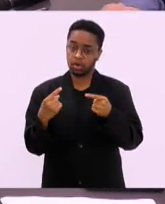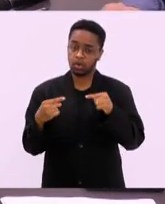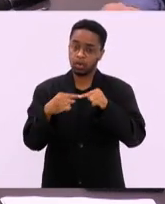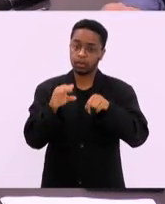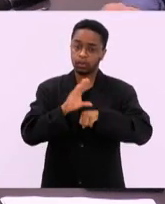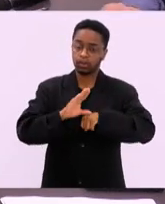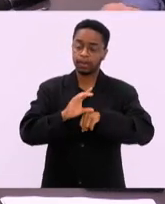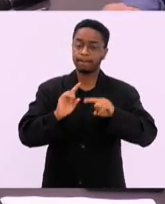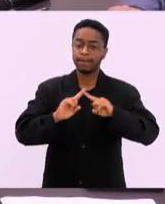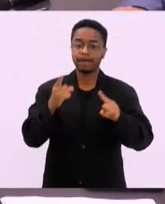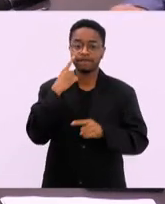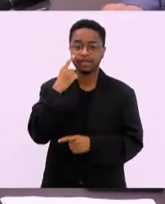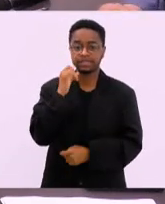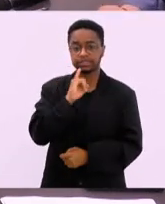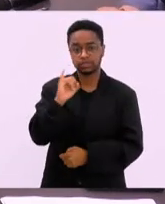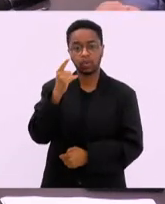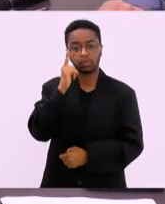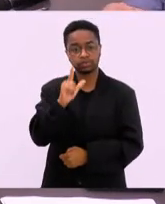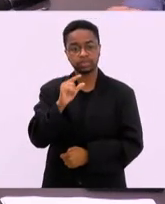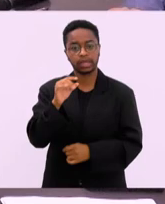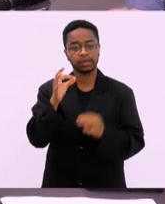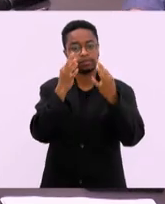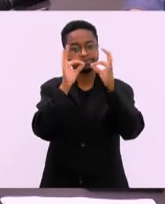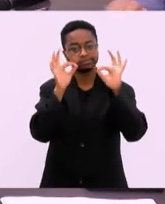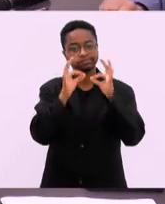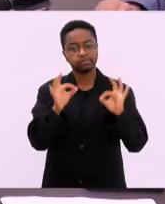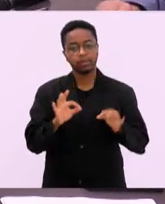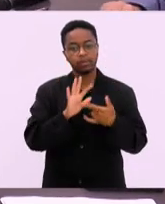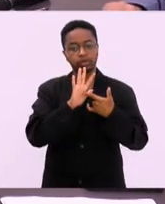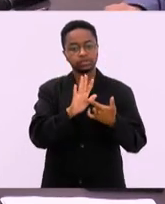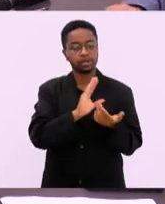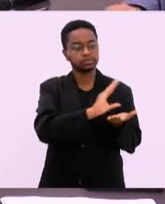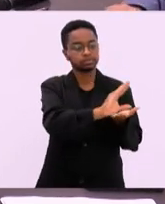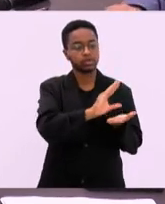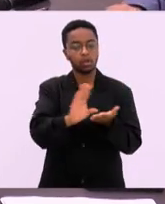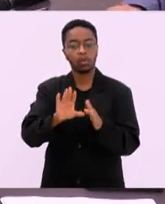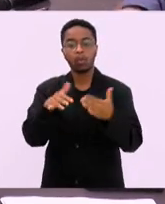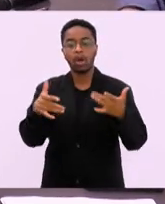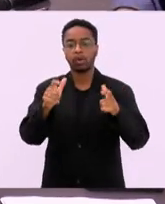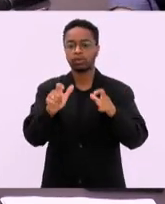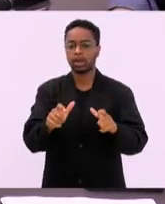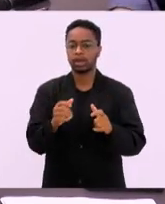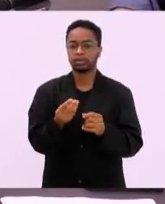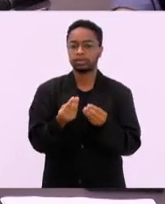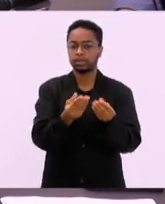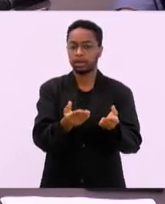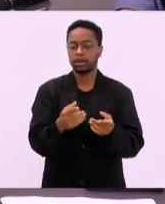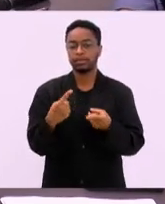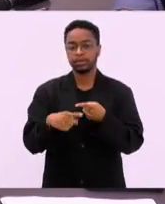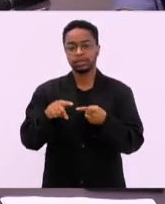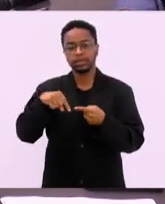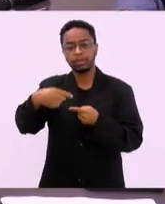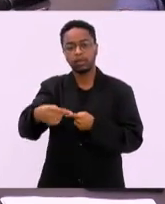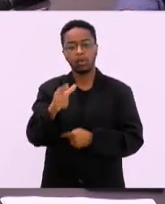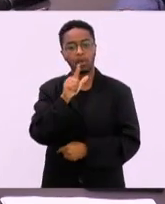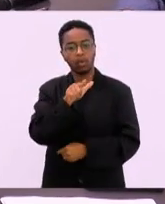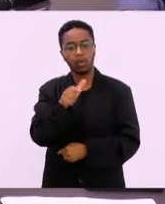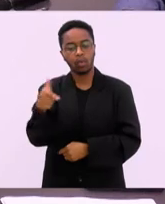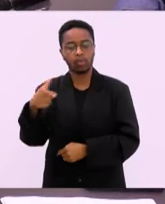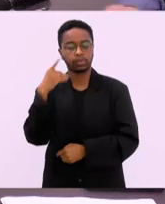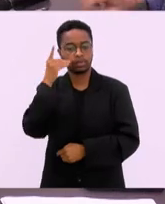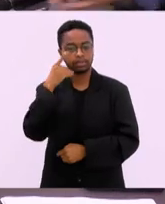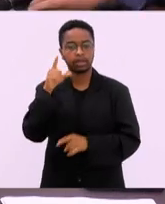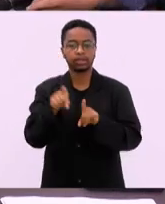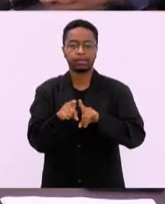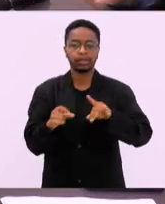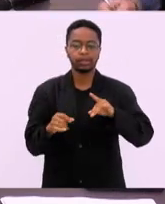nós podemos disciplinar. E a gente discute as emendas. Vão os recursos. Não, e depois outros deputados em plenário vão incluir instituições